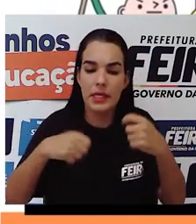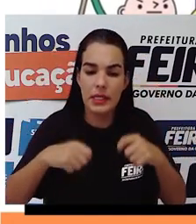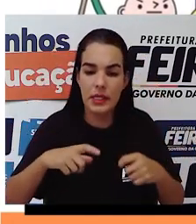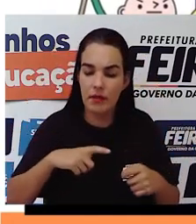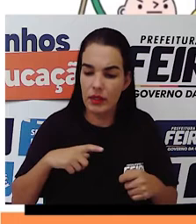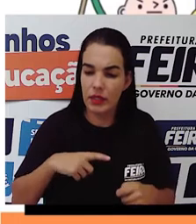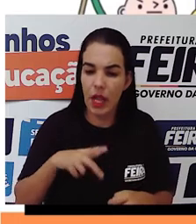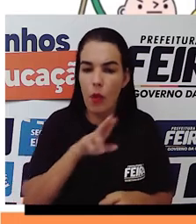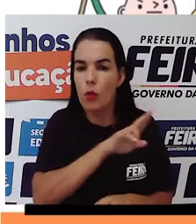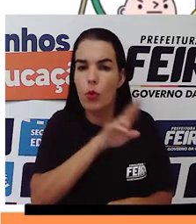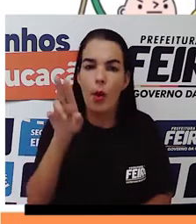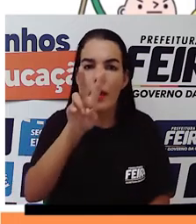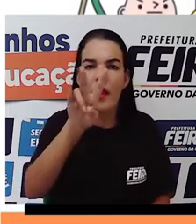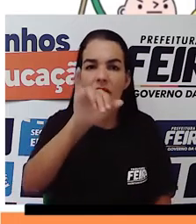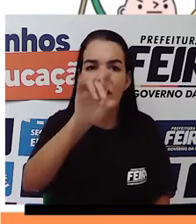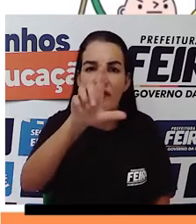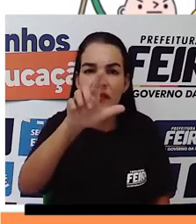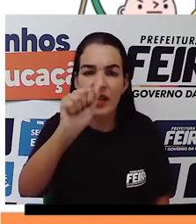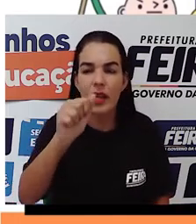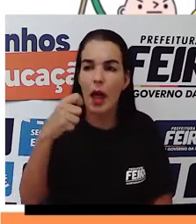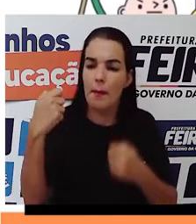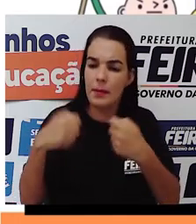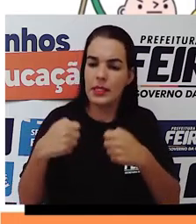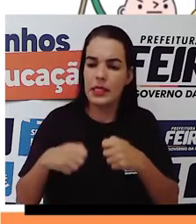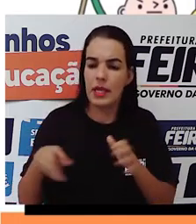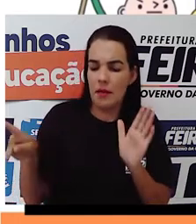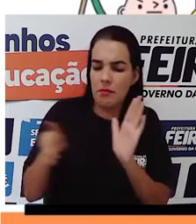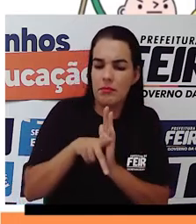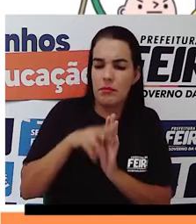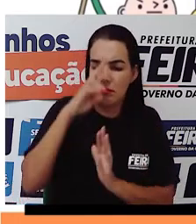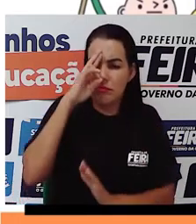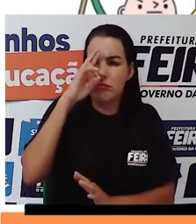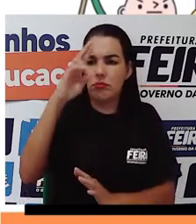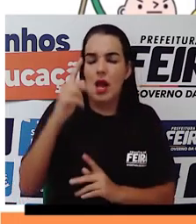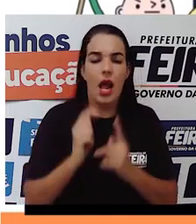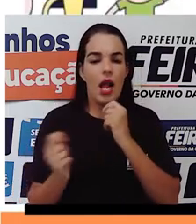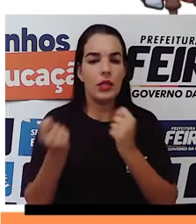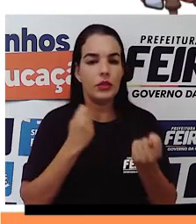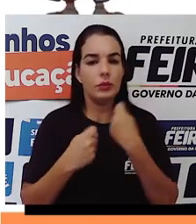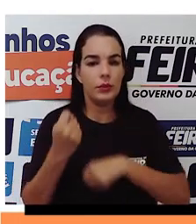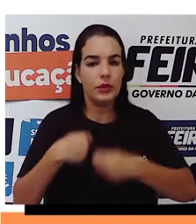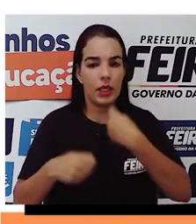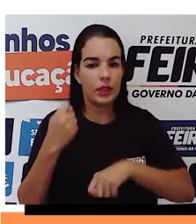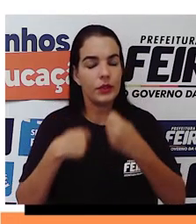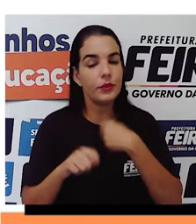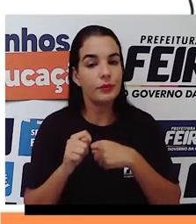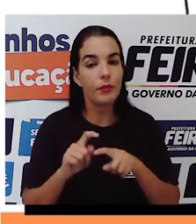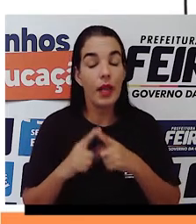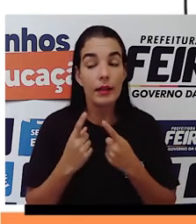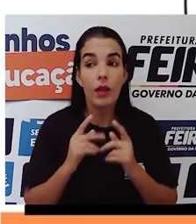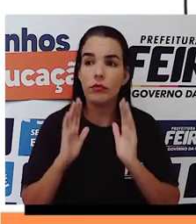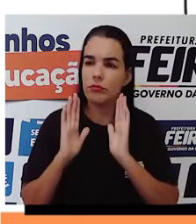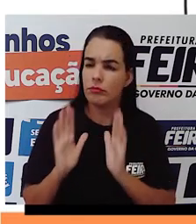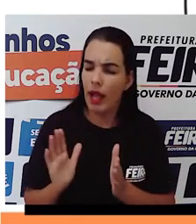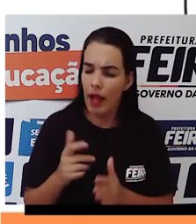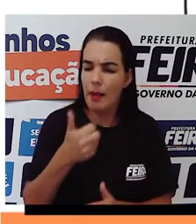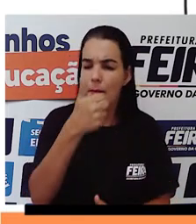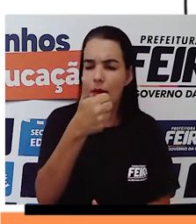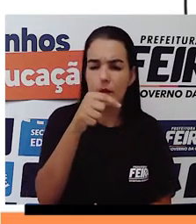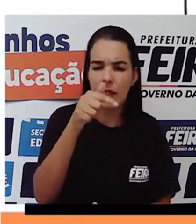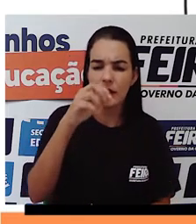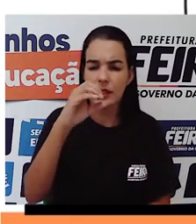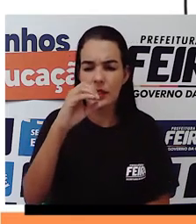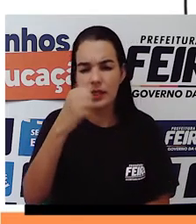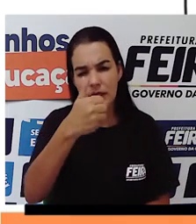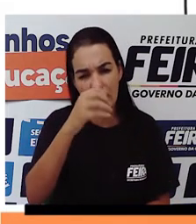vila para obterem autonomia administrativa. Logo que o pedido foi concedido em 1710, a